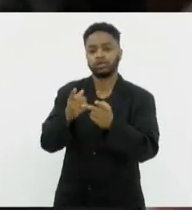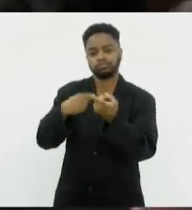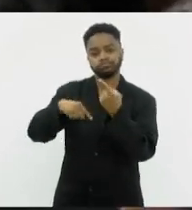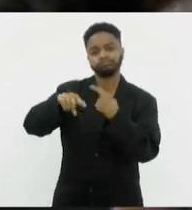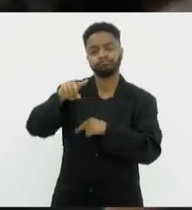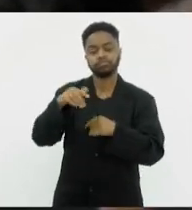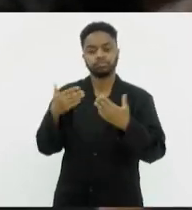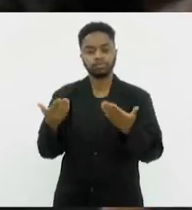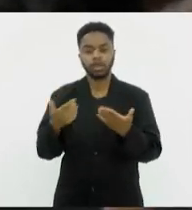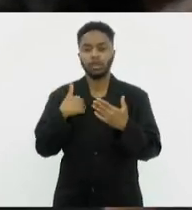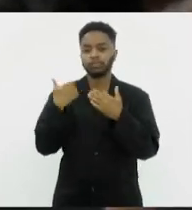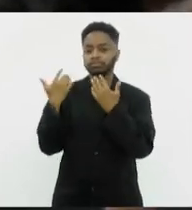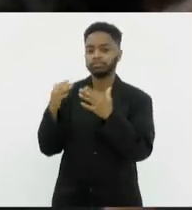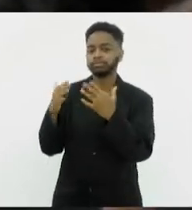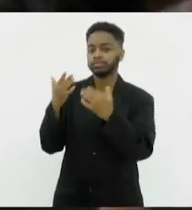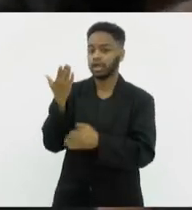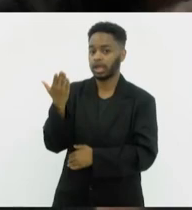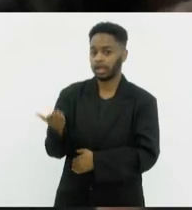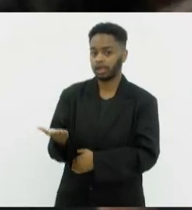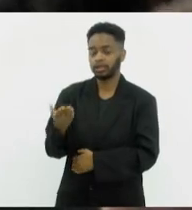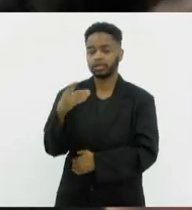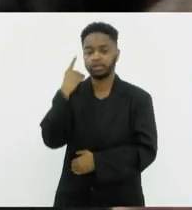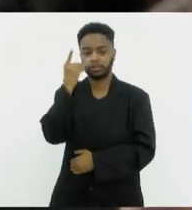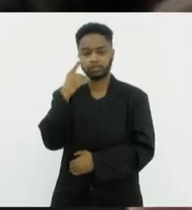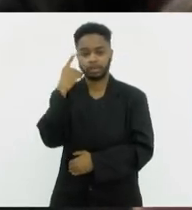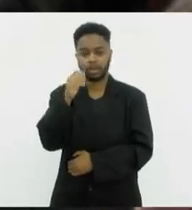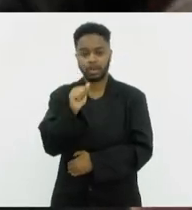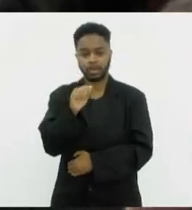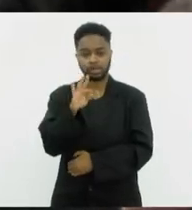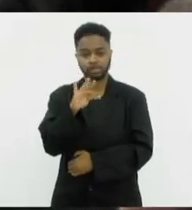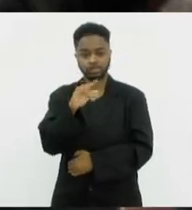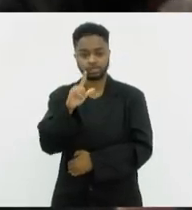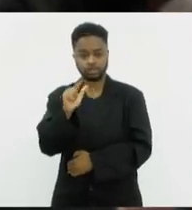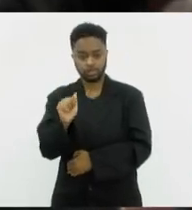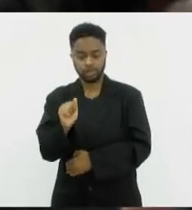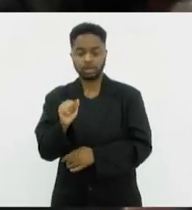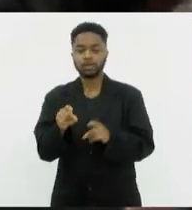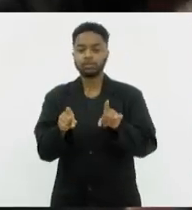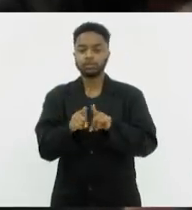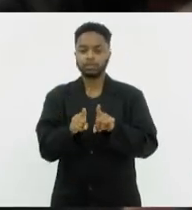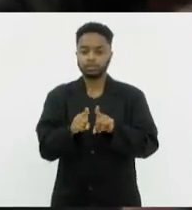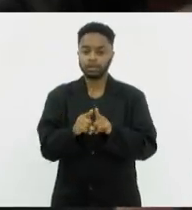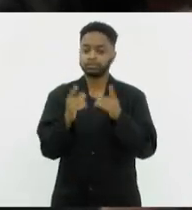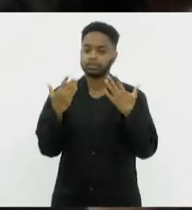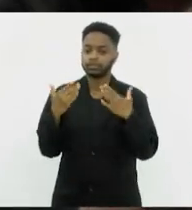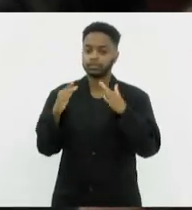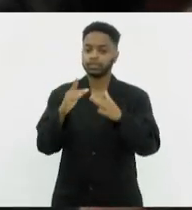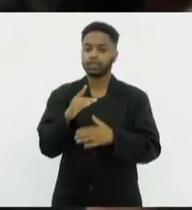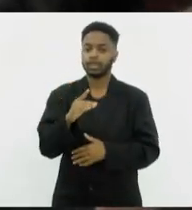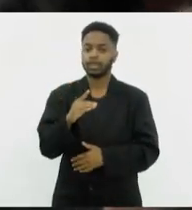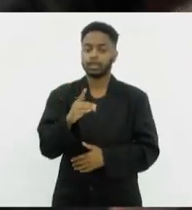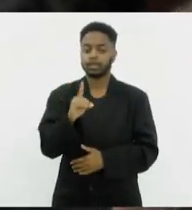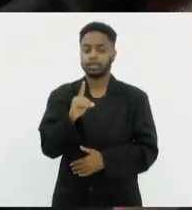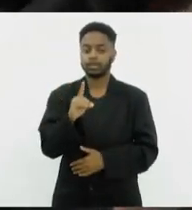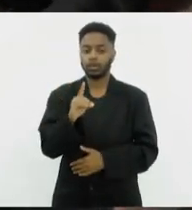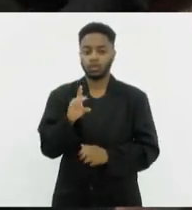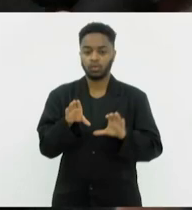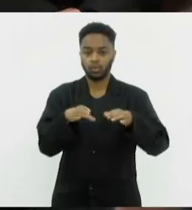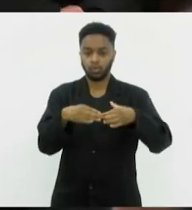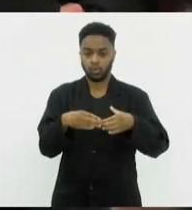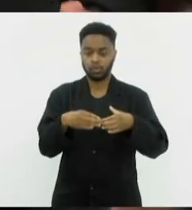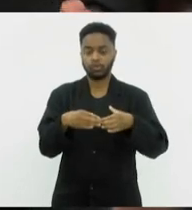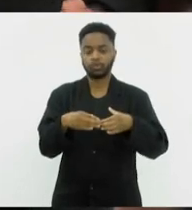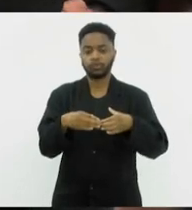queria saudar aqui, não somente o deputado Átila Nunes, mas como também a delegação da DECRAD que está